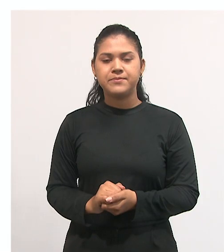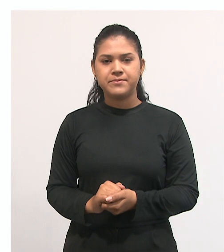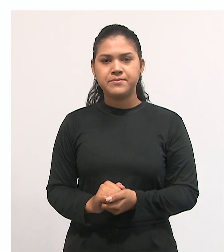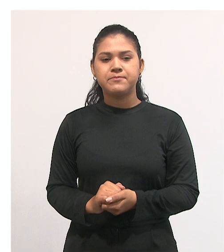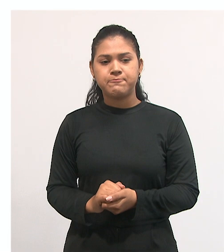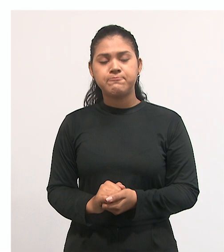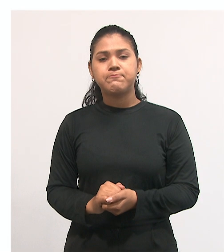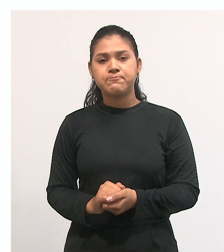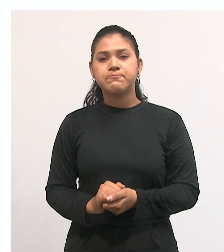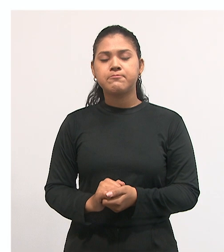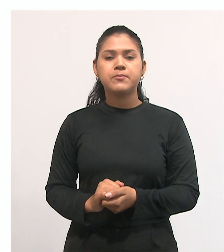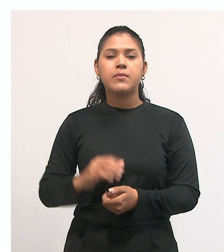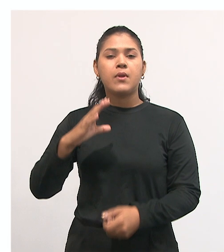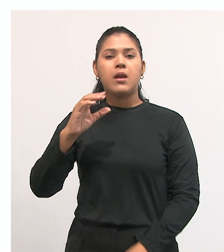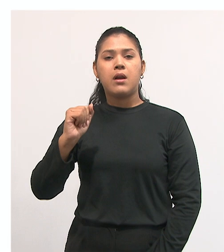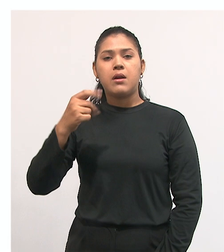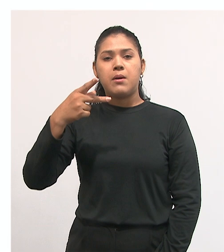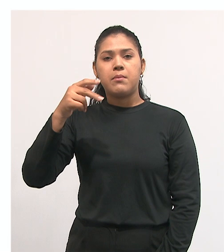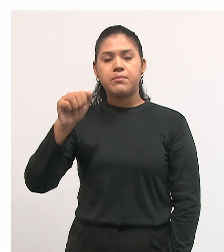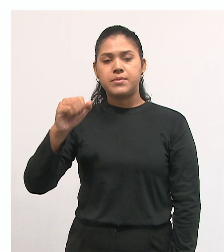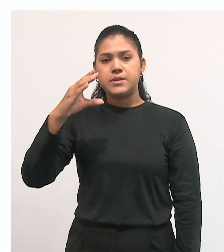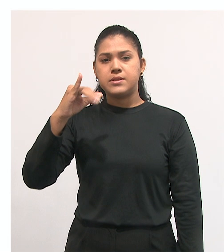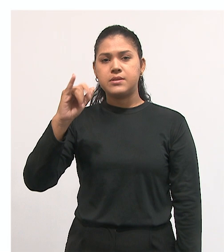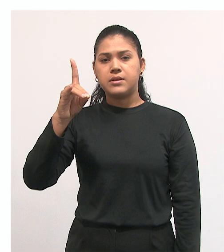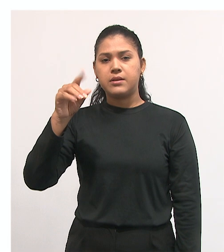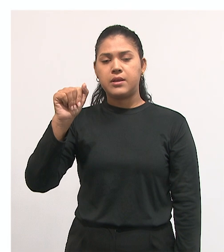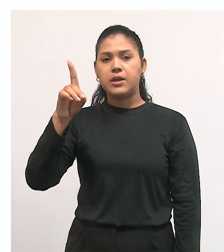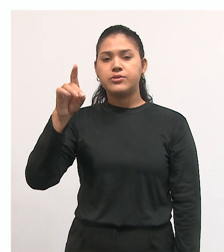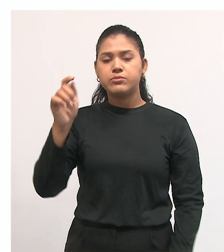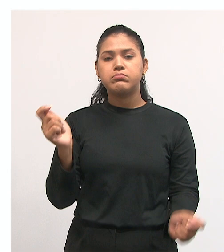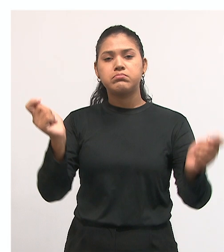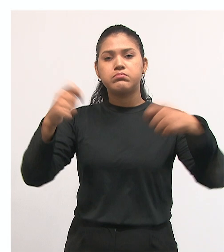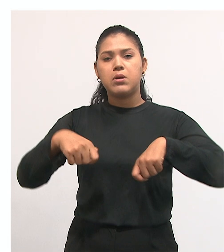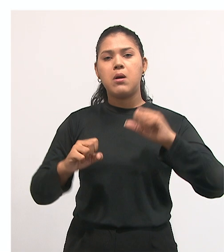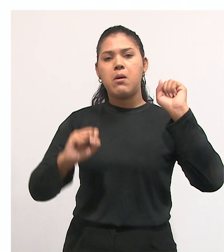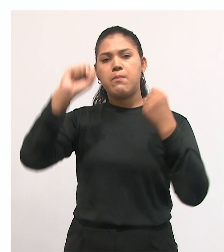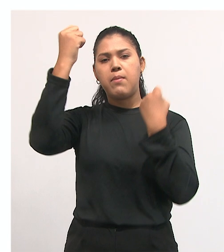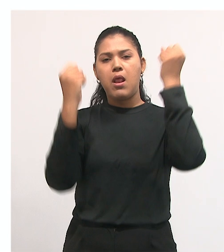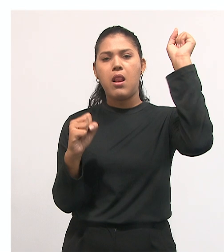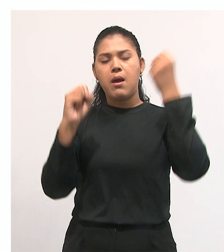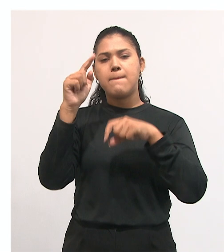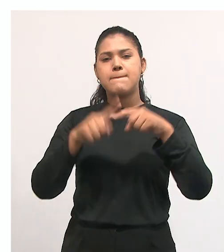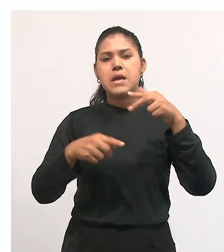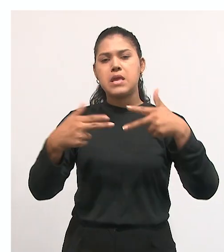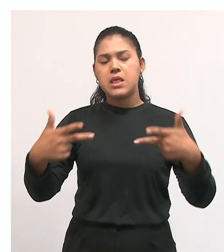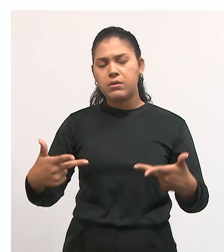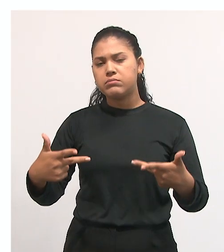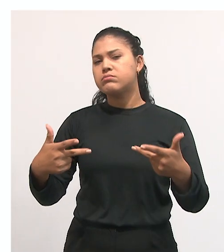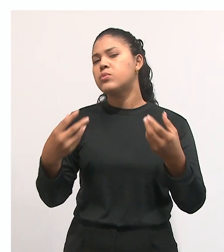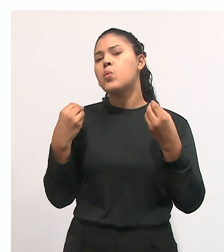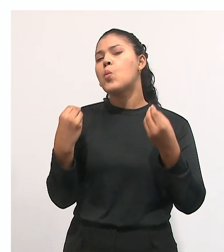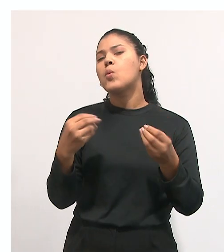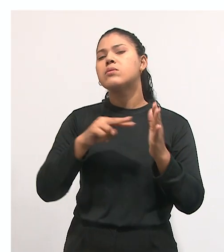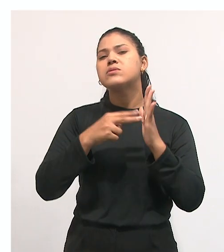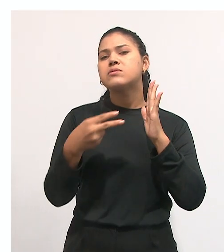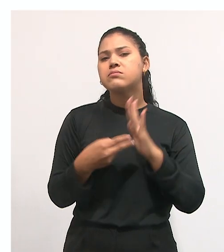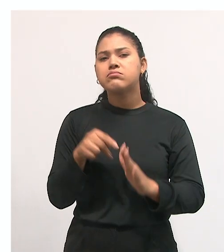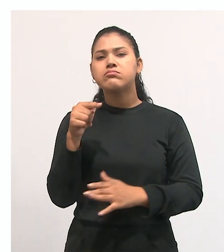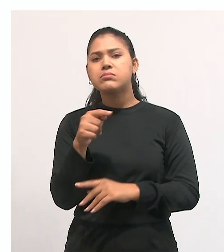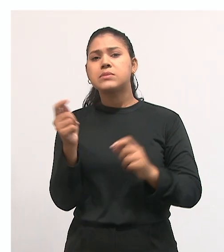slide. Capacidade produtiva. O que é esse termo, professor? Né? É a